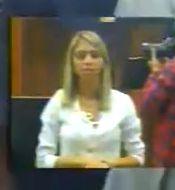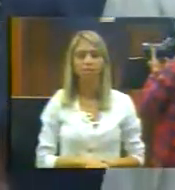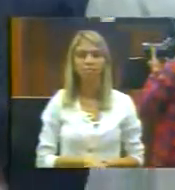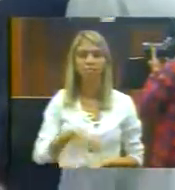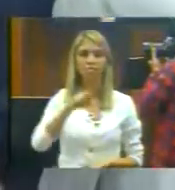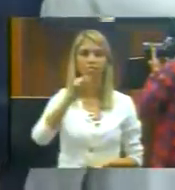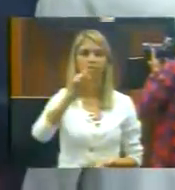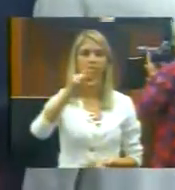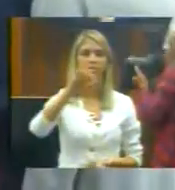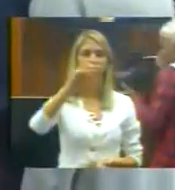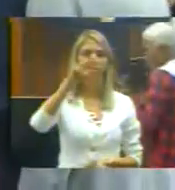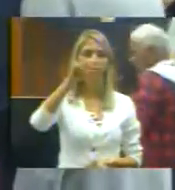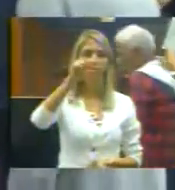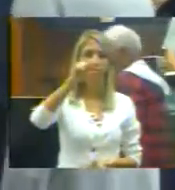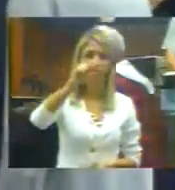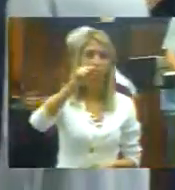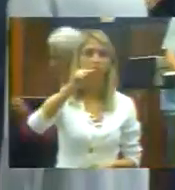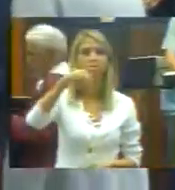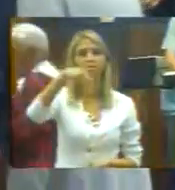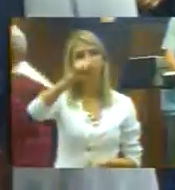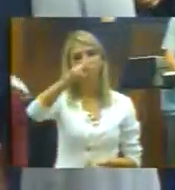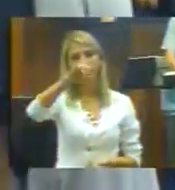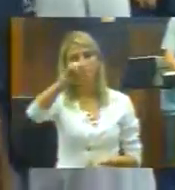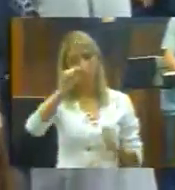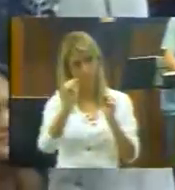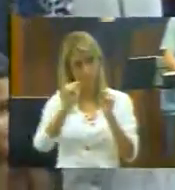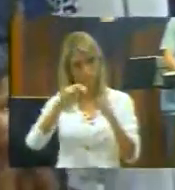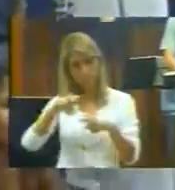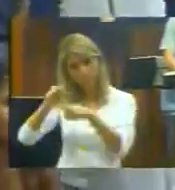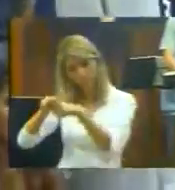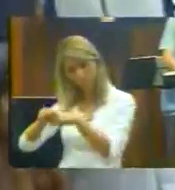Senhora Nive Maria Silva dos Santos, por favor, tomar seu assento também.